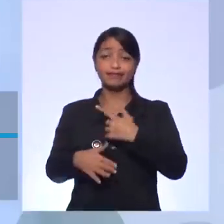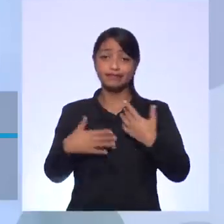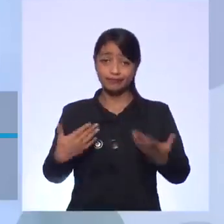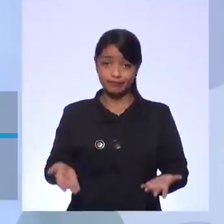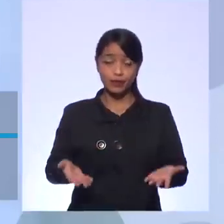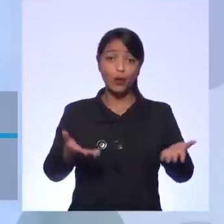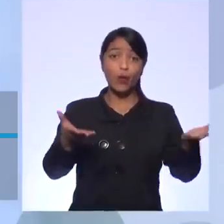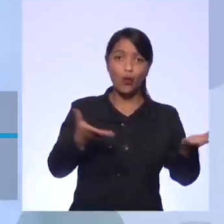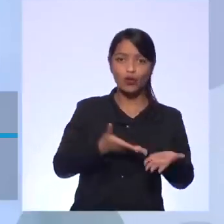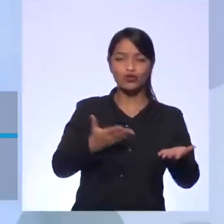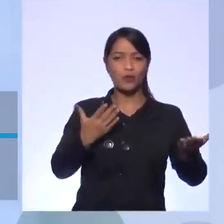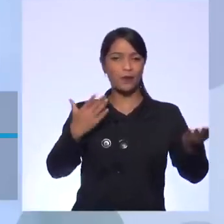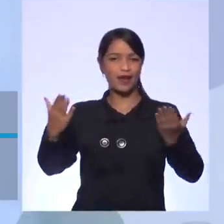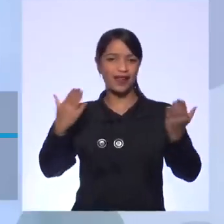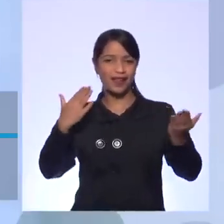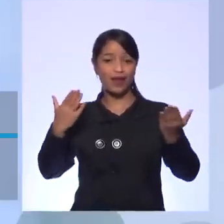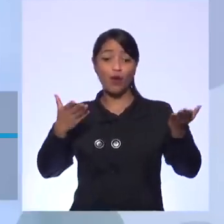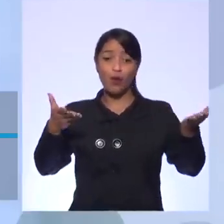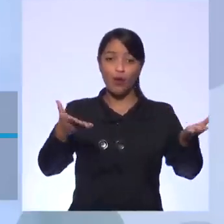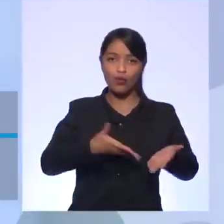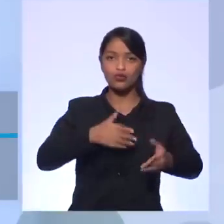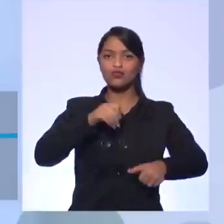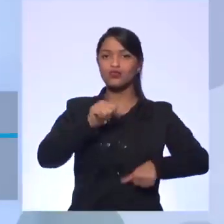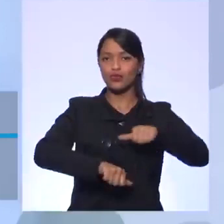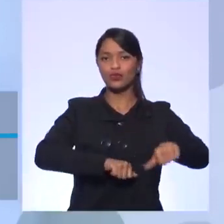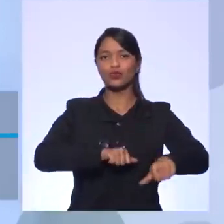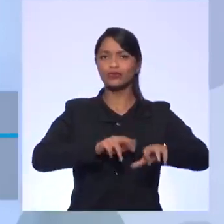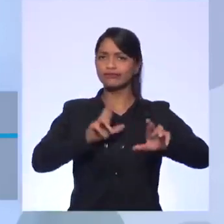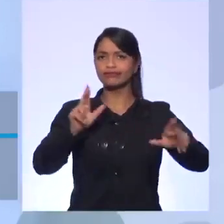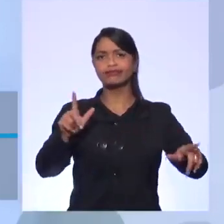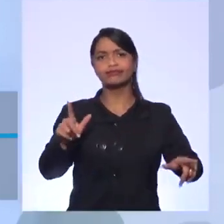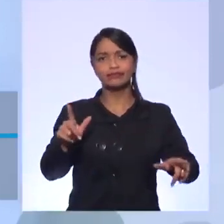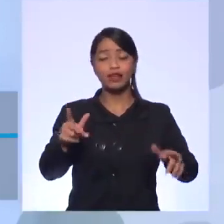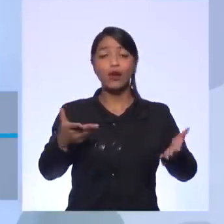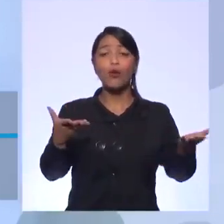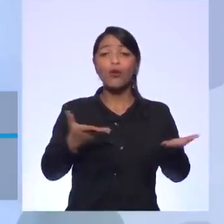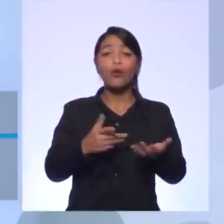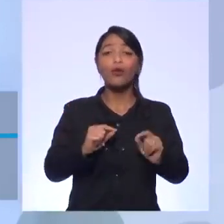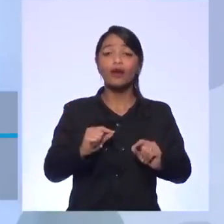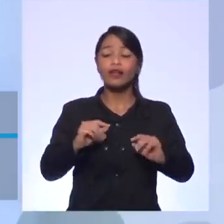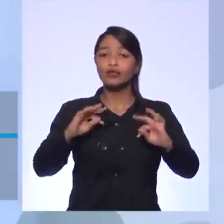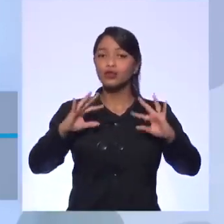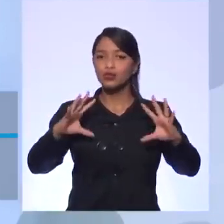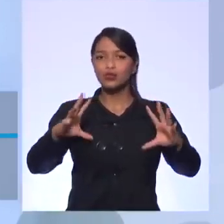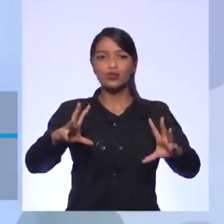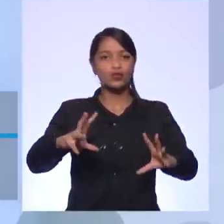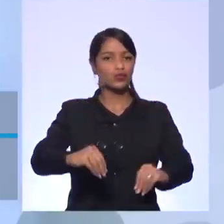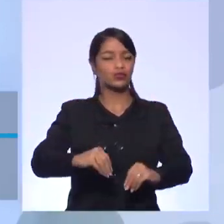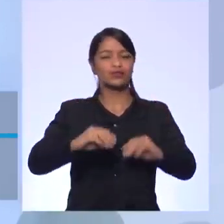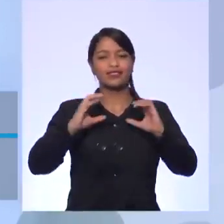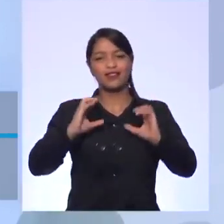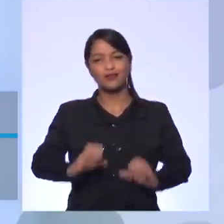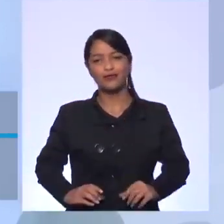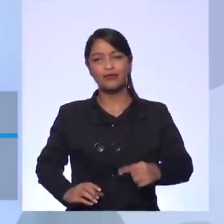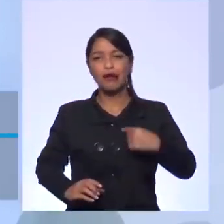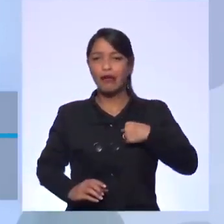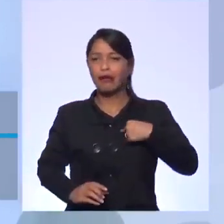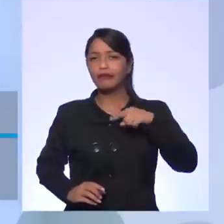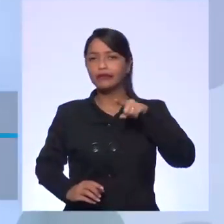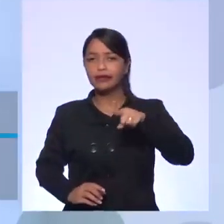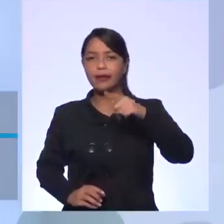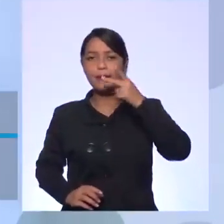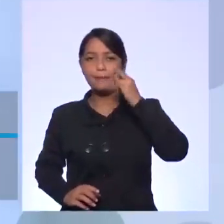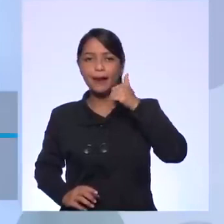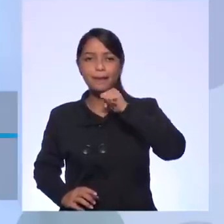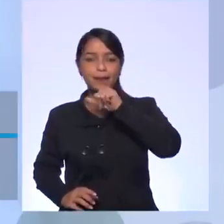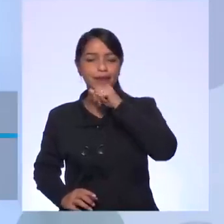isso. Olha como mudou, né? Hoje nós somos todos cidadãos, inclusive vocês, estudantes, os pais de vocês, mas lá na formação